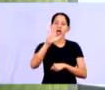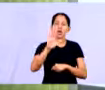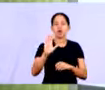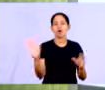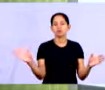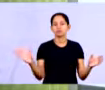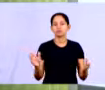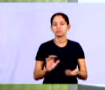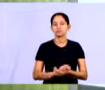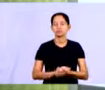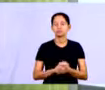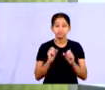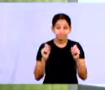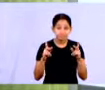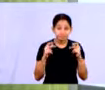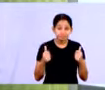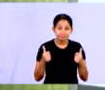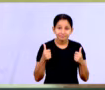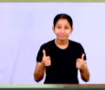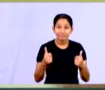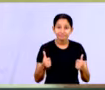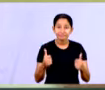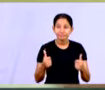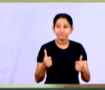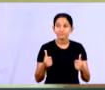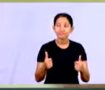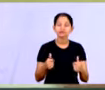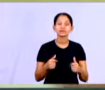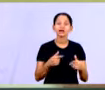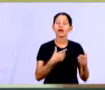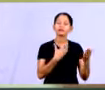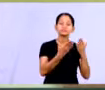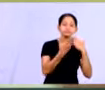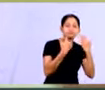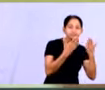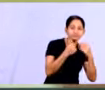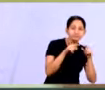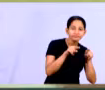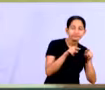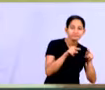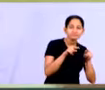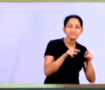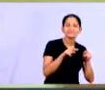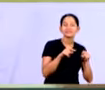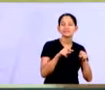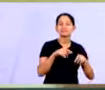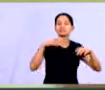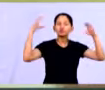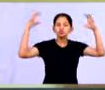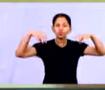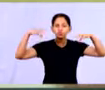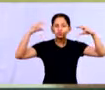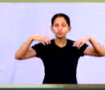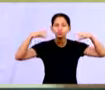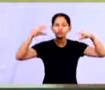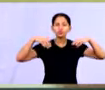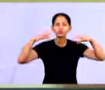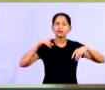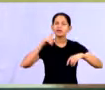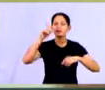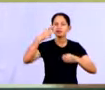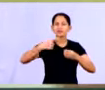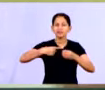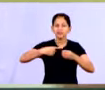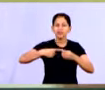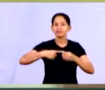maior. Tudo bem, professora? Ótimo, professor. O pessoal tem comentado bastante, parece que o clima está bastante chovendo, né? Todo o nosso interior do estado,